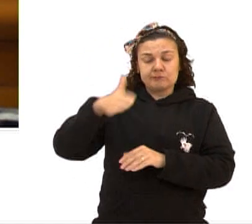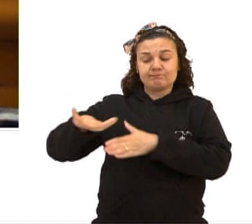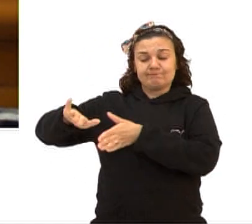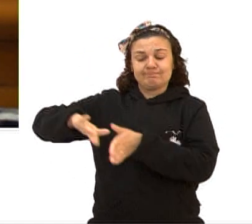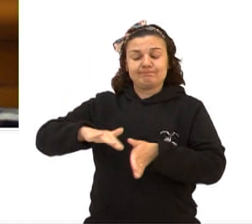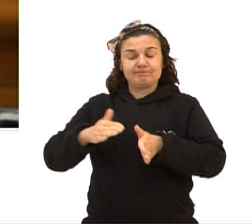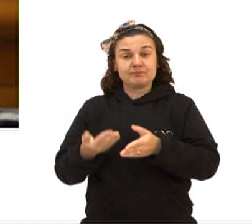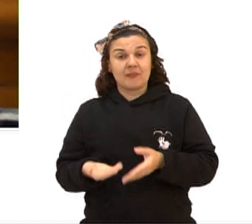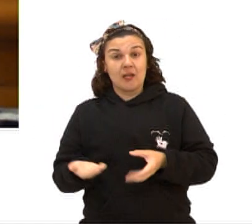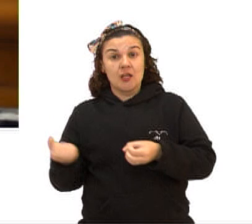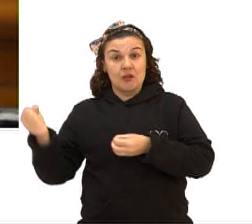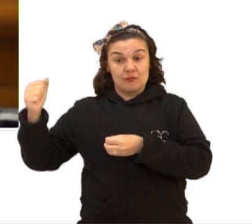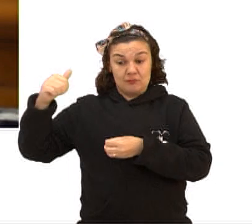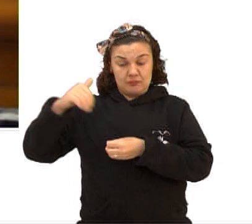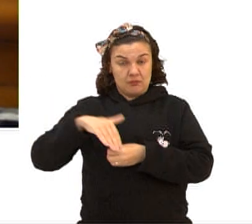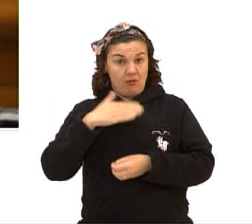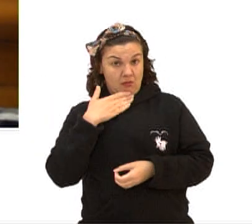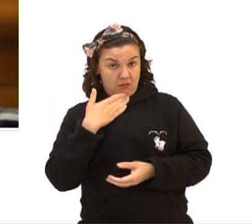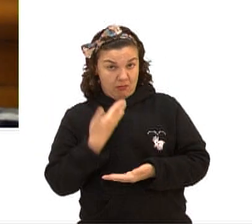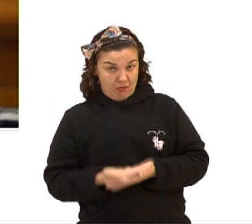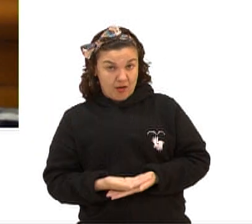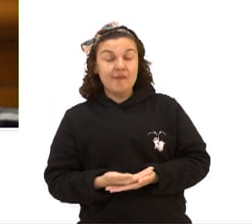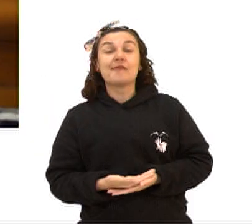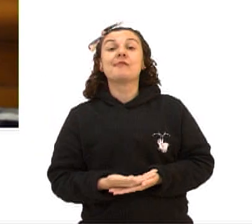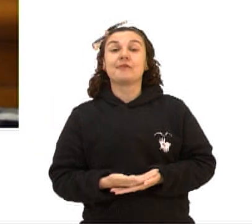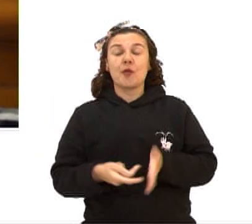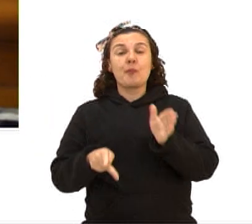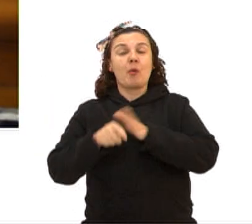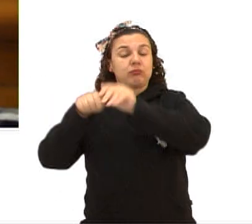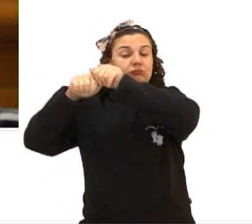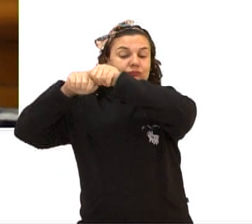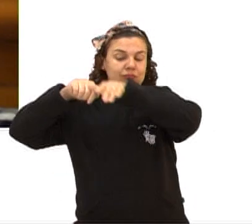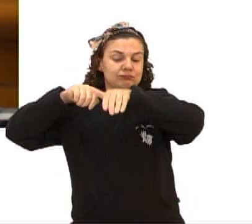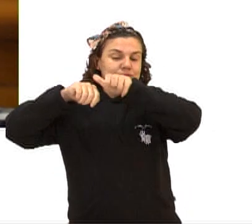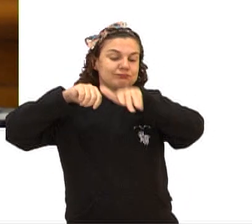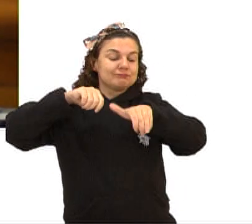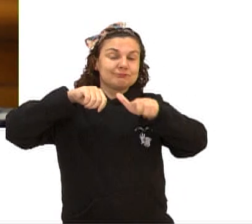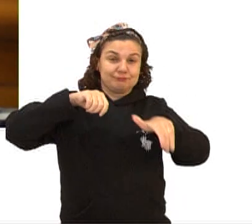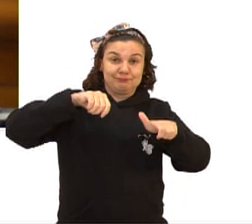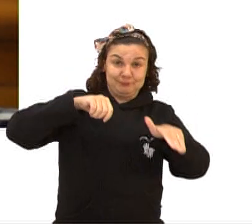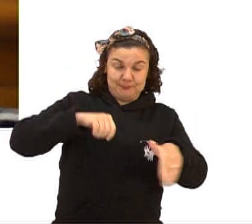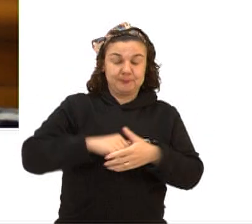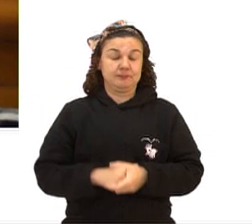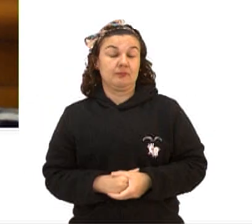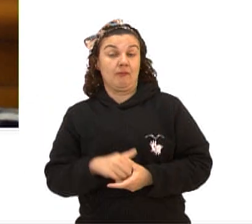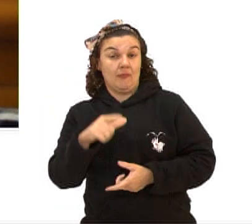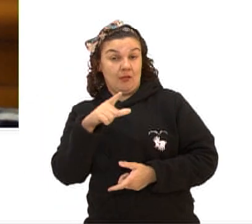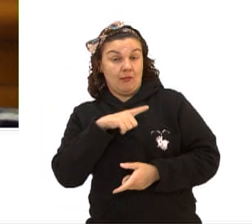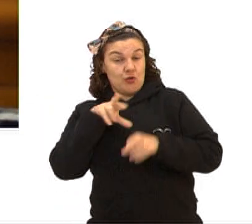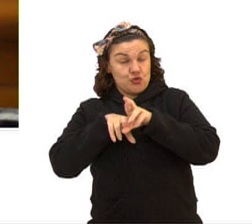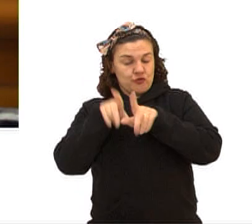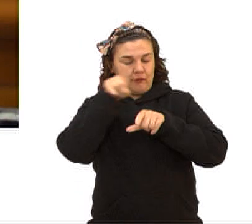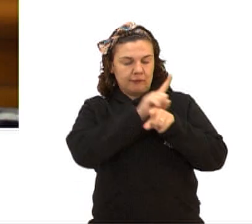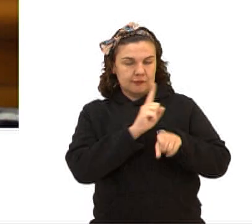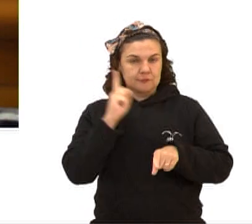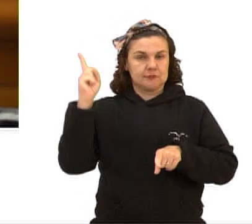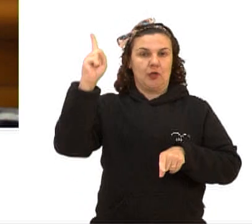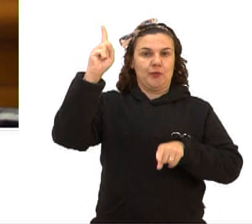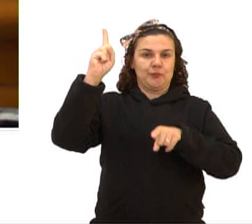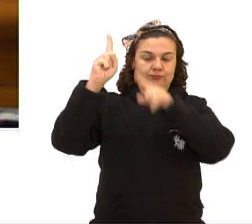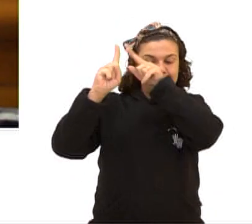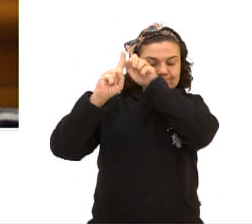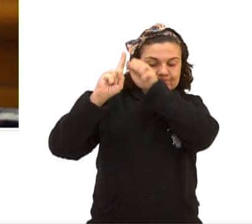Mar. E pasmem os senhores que a água veio por gravidade. Existe uma diferença de altitude, né,